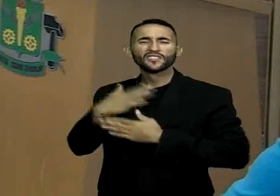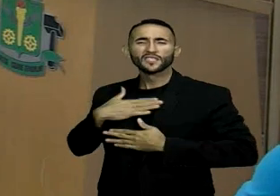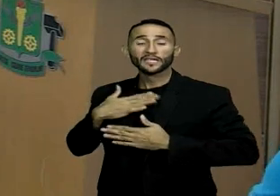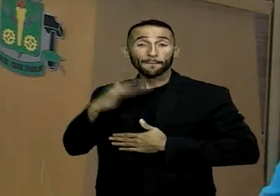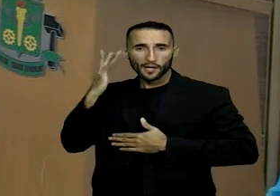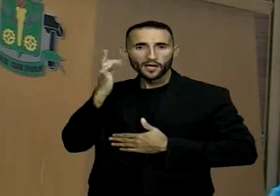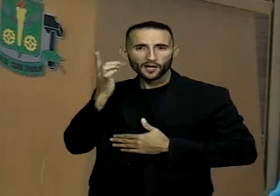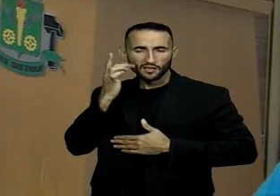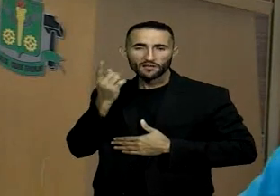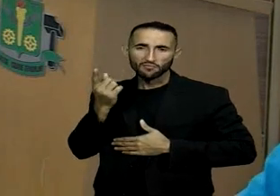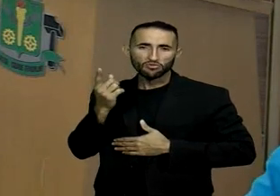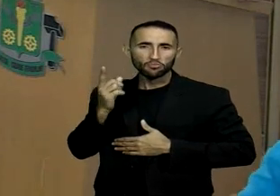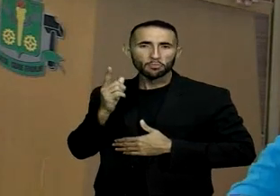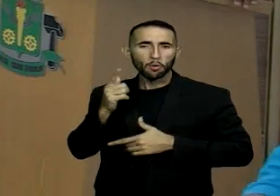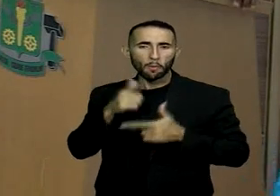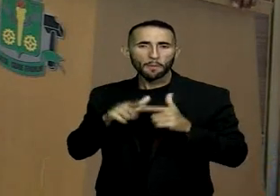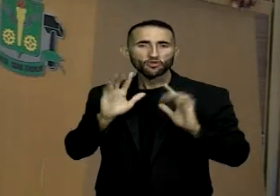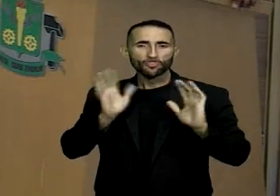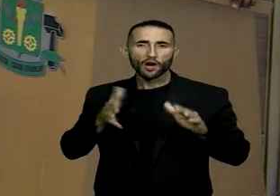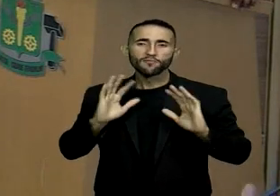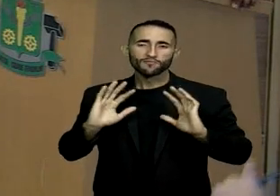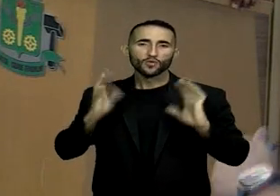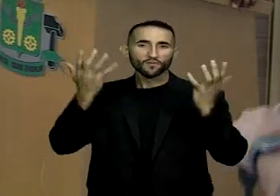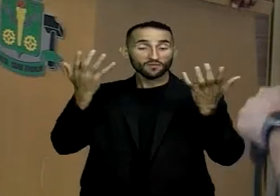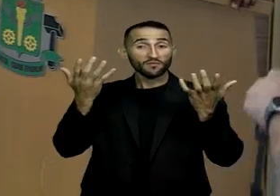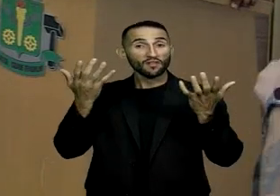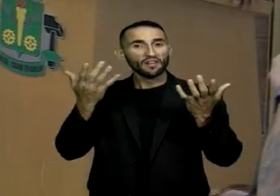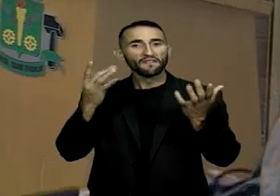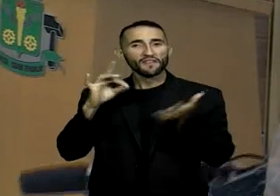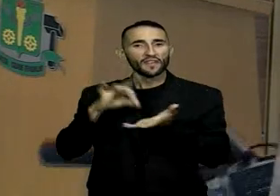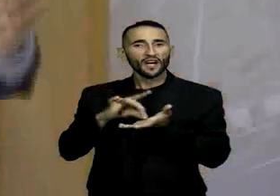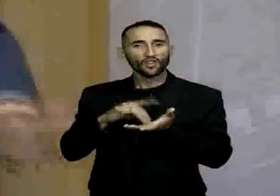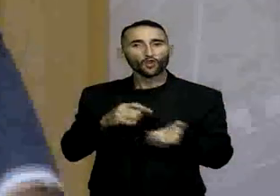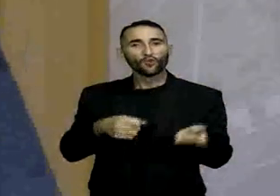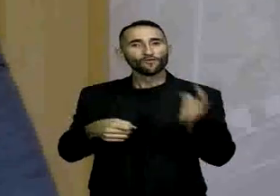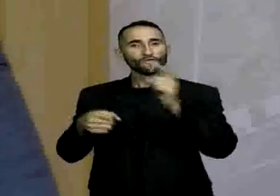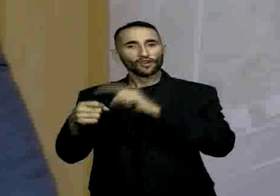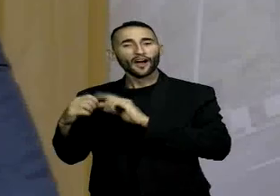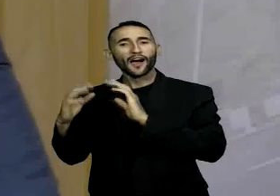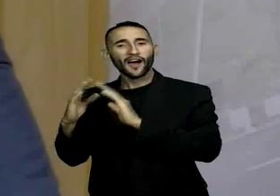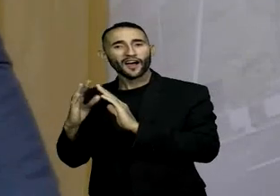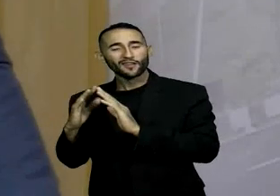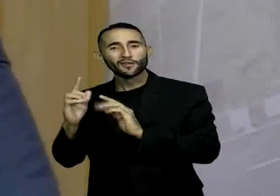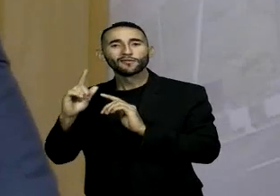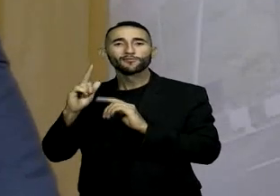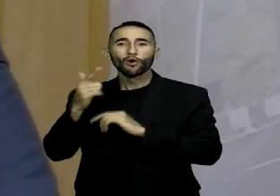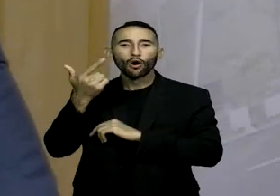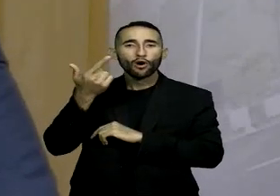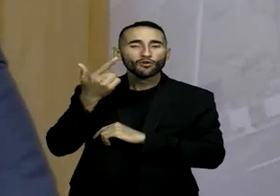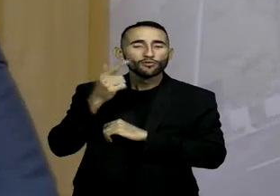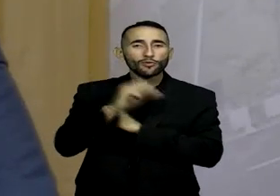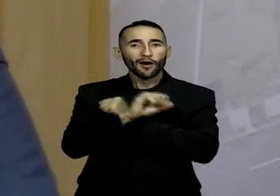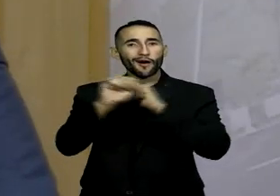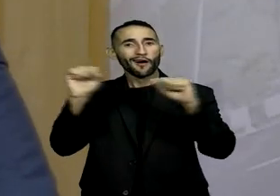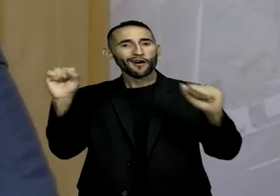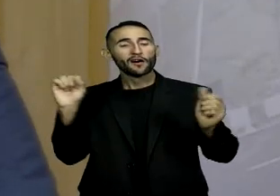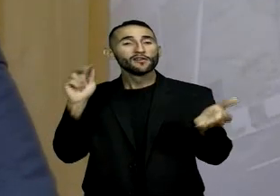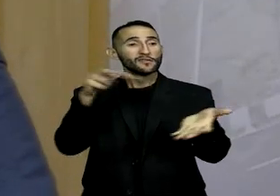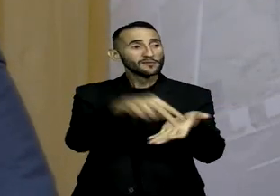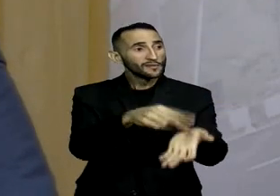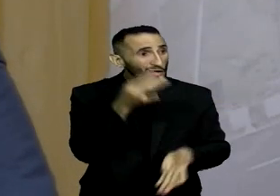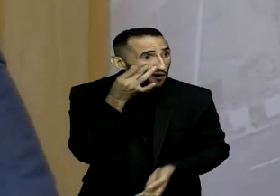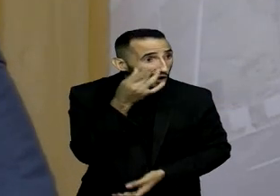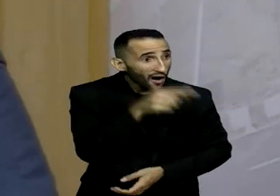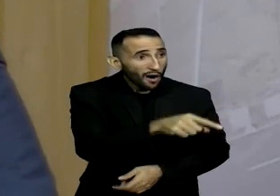está resolvido. E no outro dia eu cheguei lá e estava resolvida a demanda. É isso que a gente precisa para representar o povo aqui na Câmara Municipal.